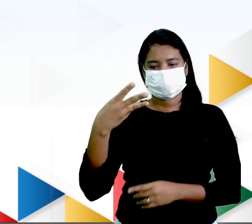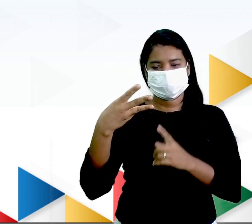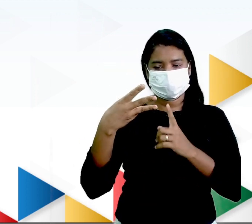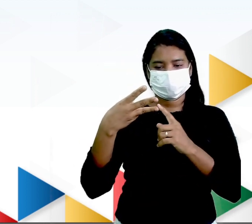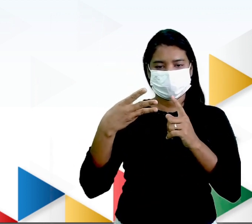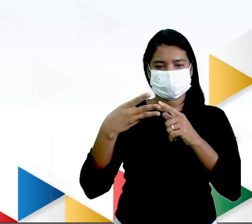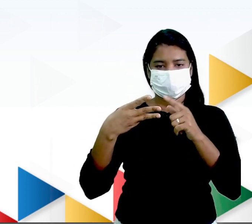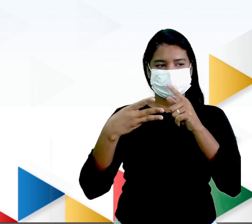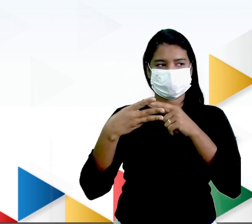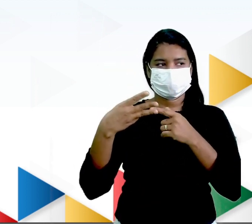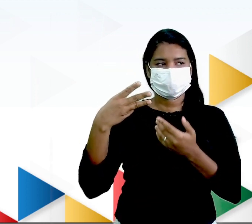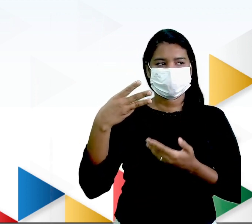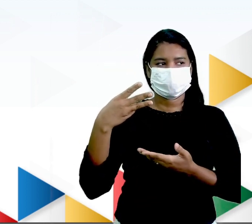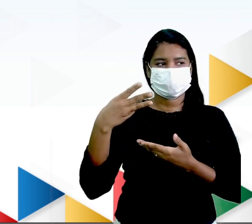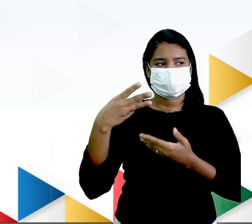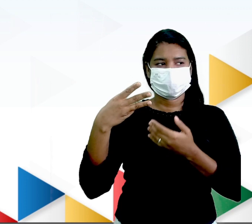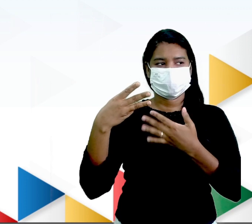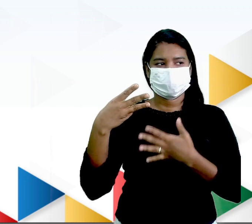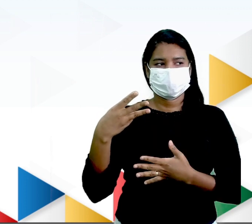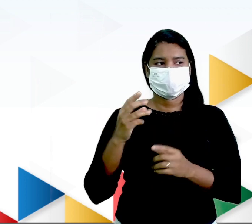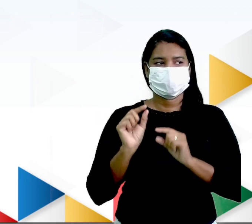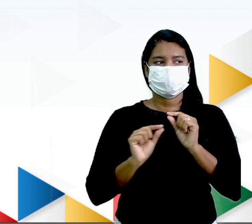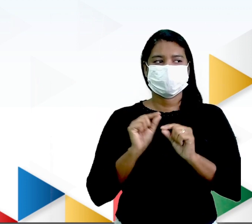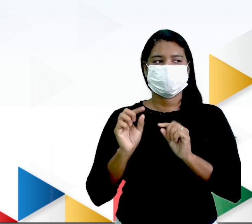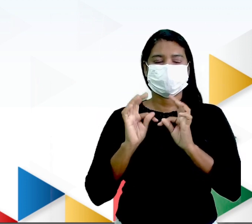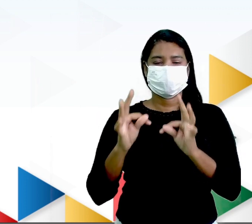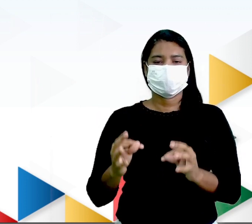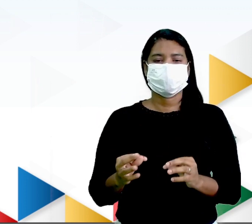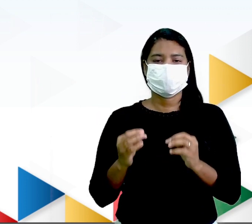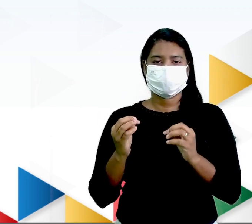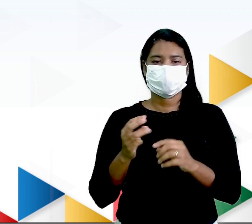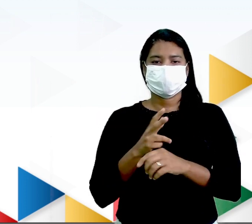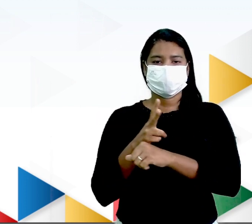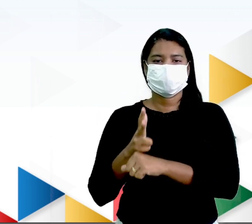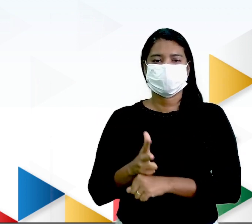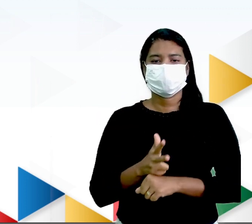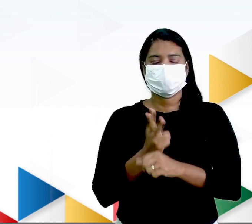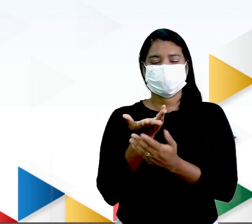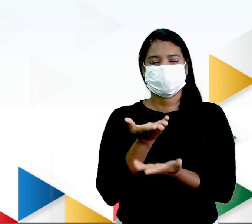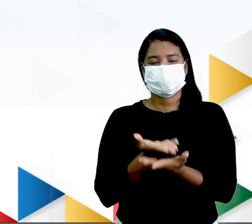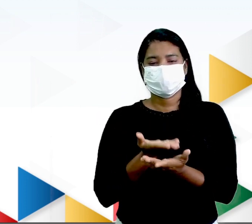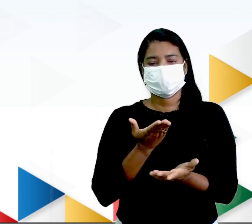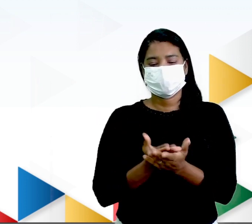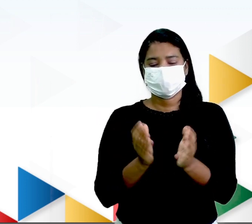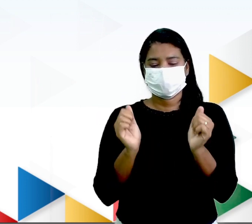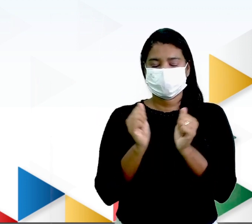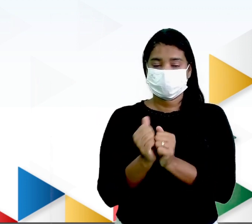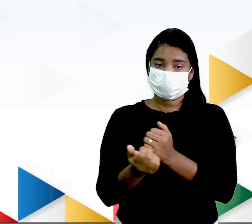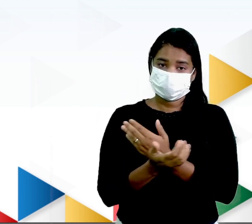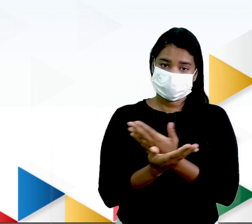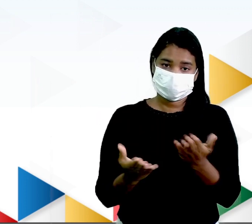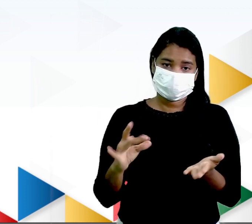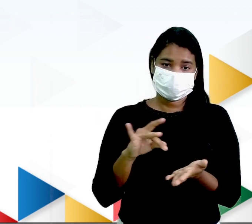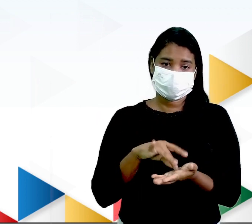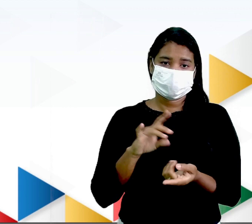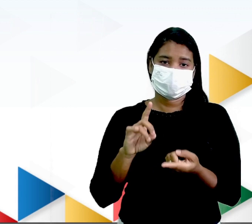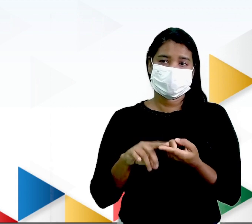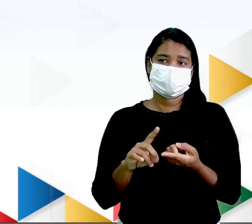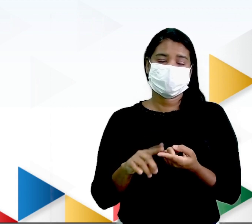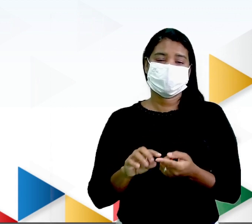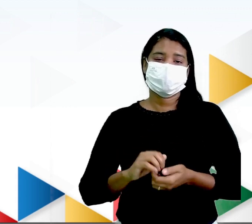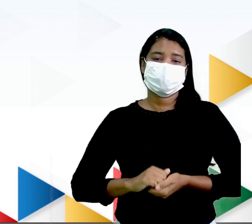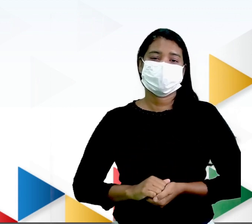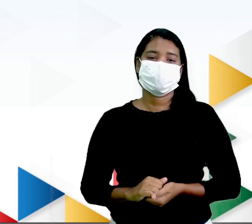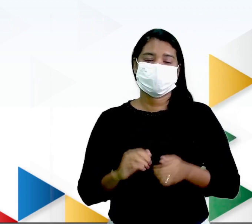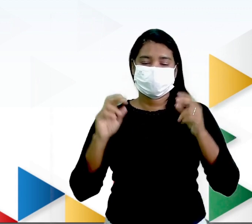cara. Nós vamos falar sempre de parte todo nessa videoaula com vocês, mas ele pode ser, no lugar